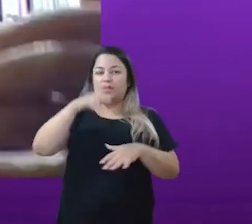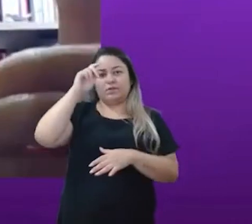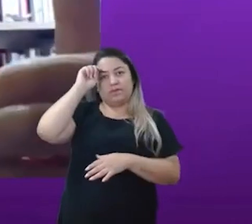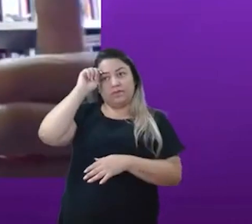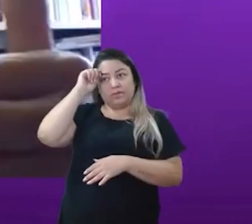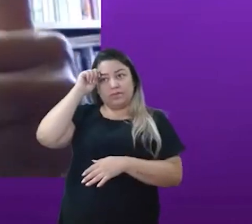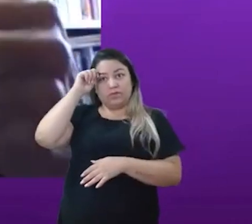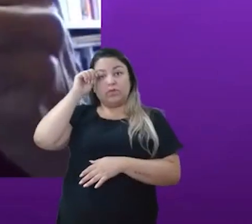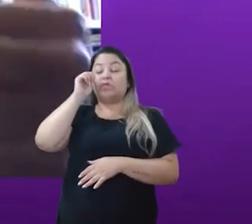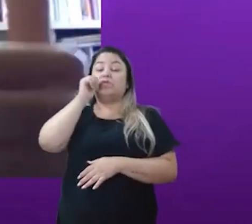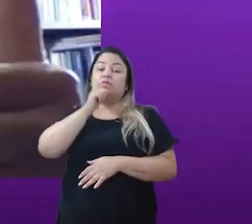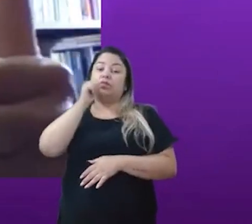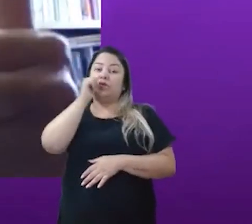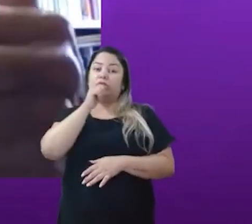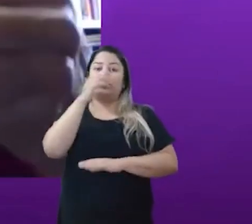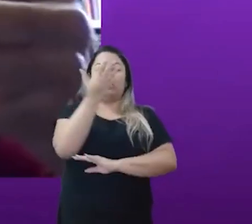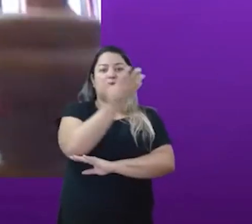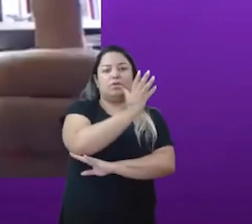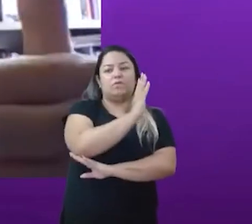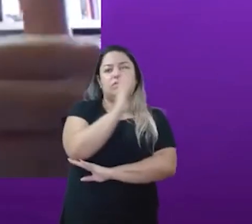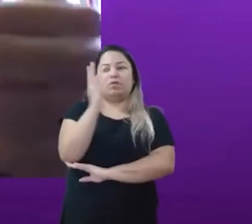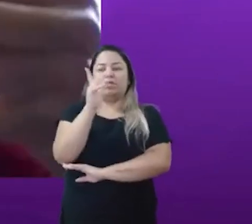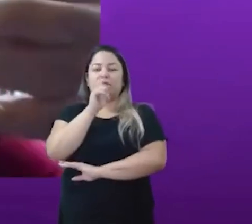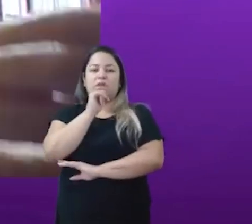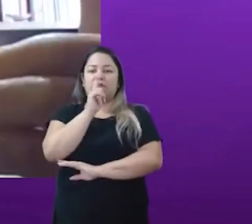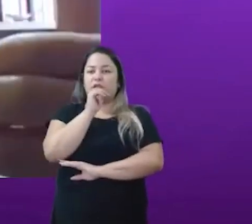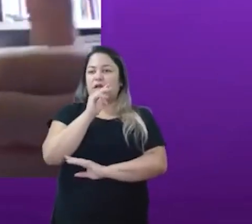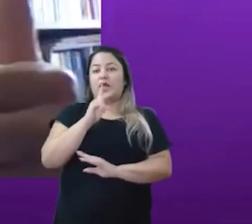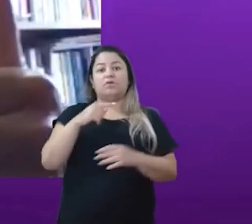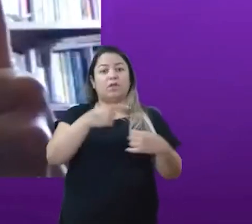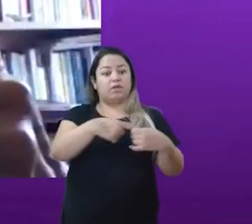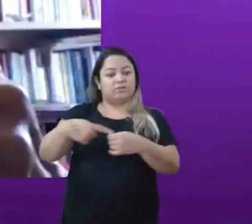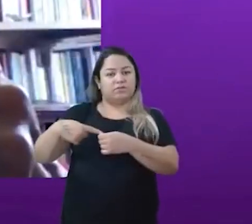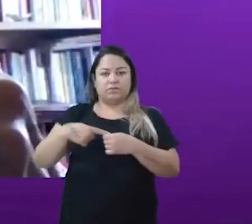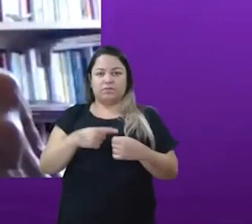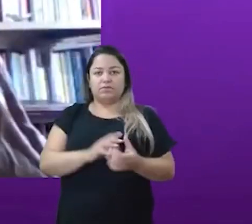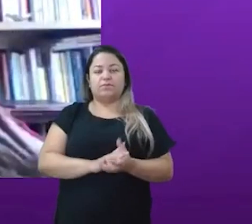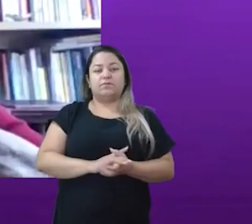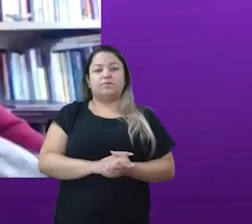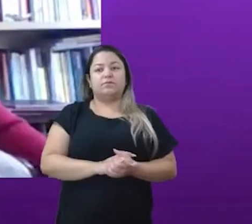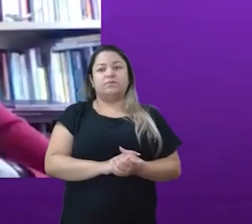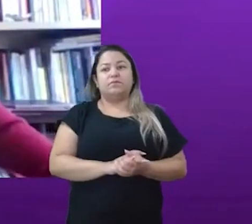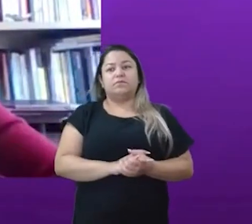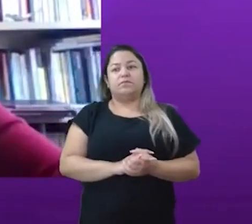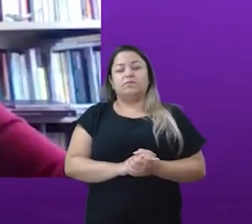do campo, da floresta, das águas, da cidade,